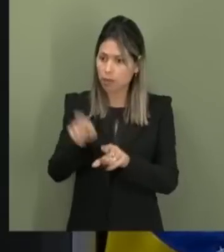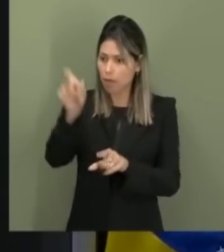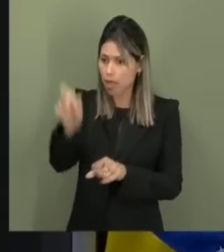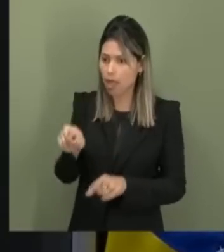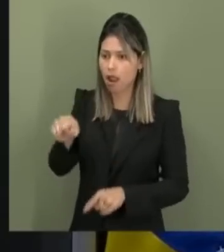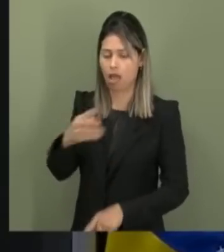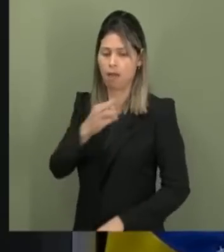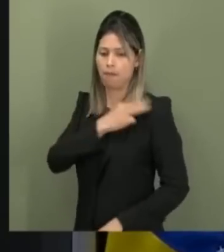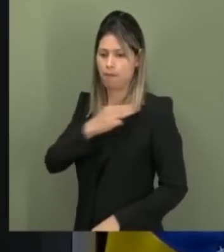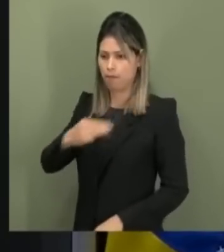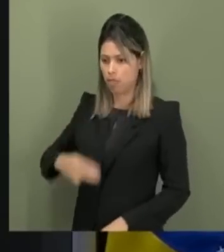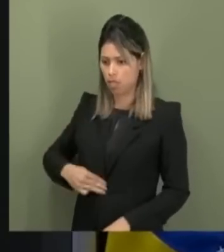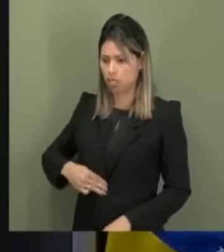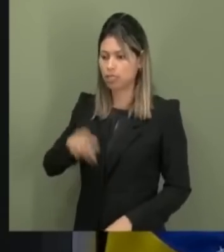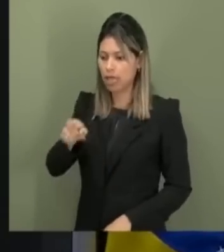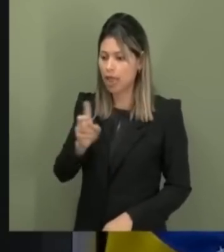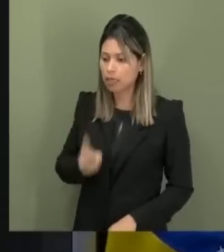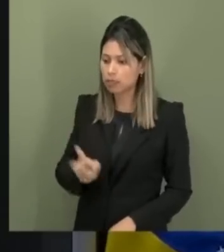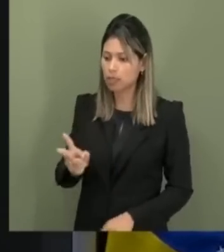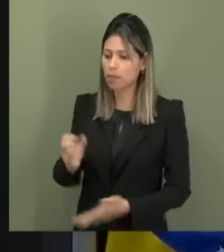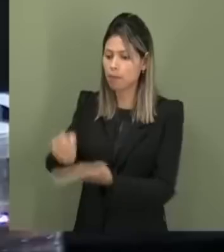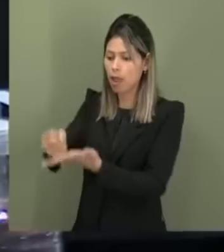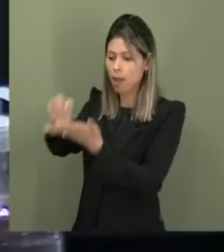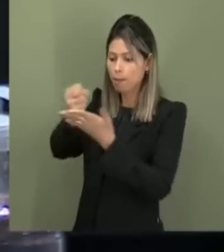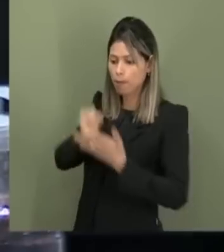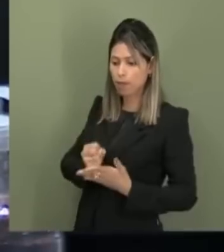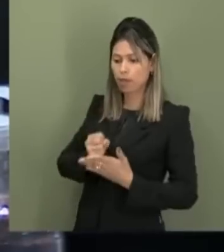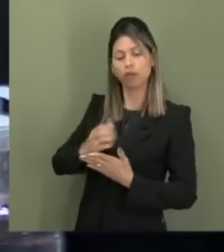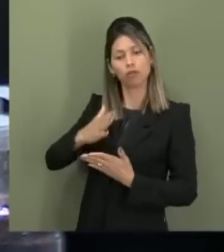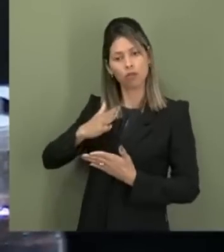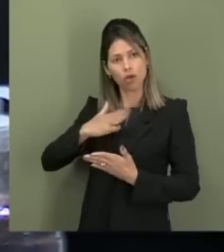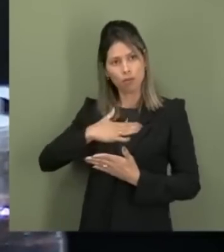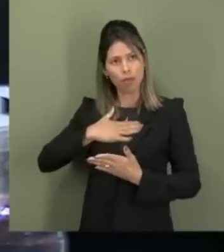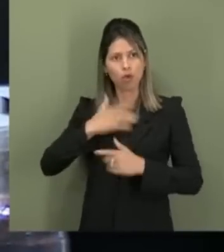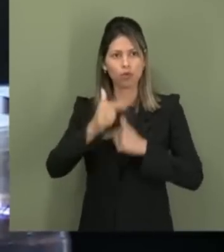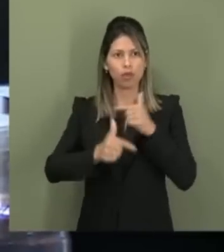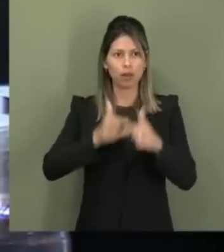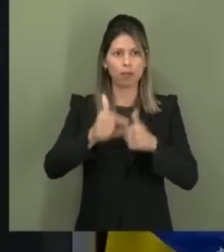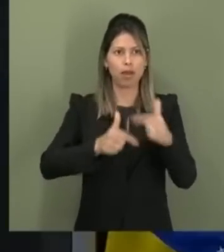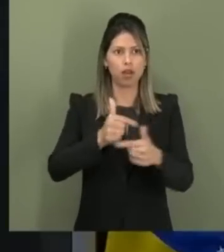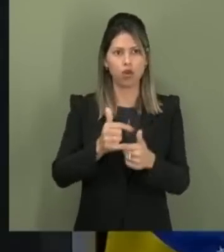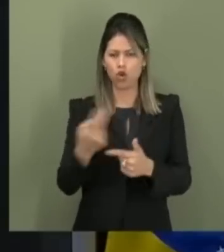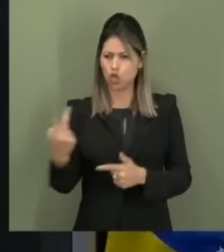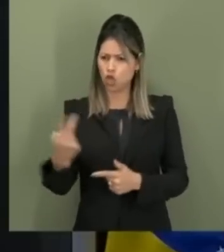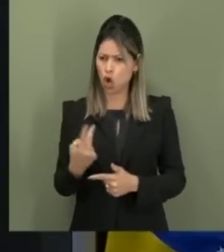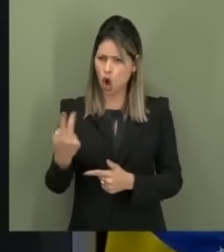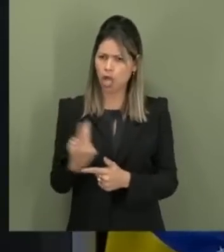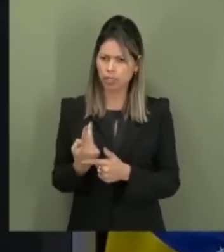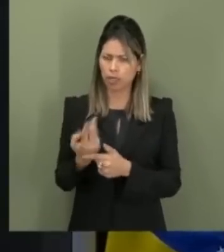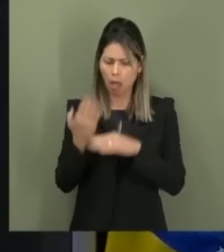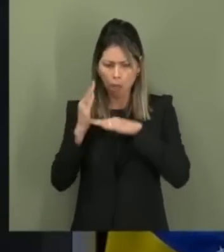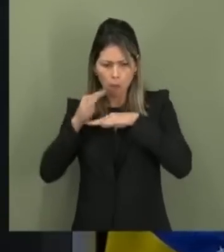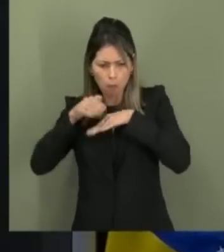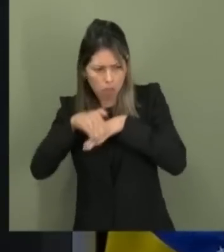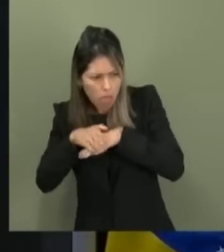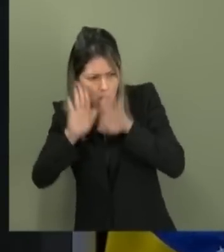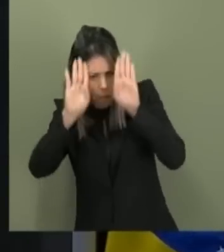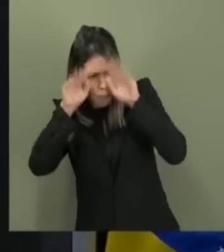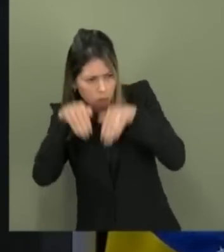sempre apoiando aqui as minhas iniciativas. Nós não podemos retroceder, presidente.